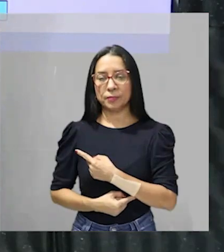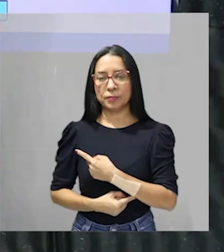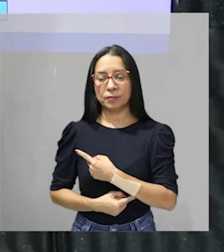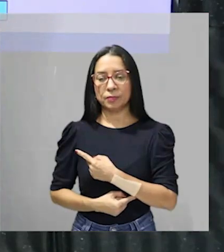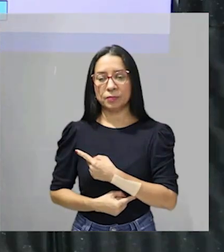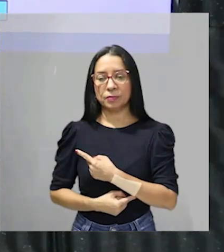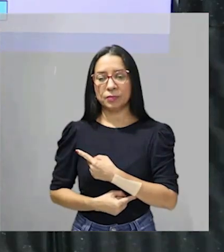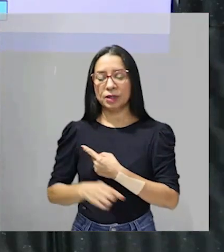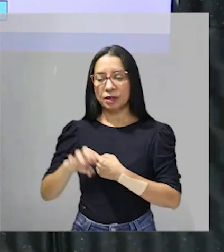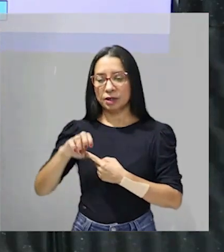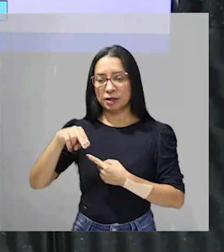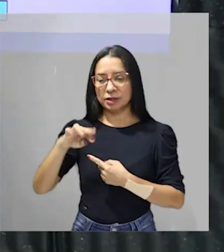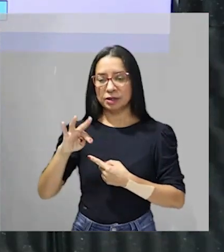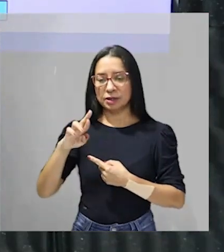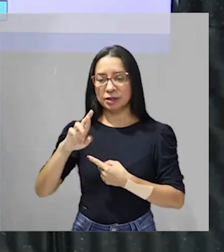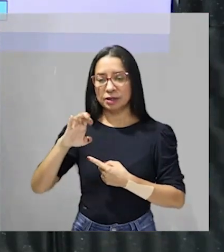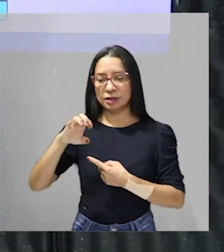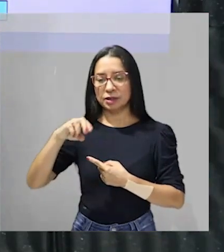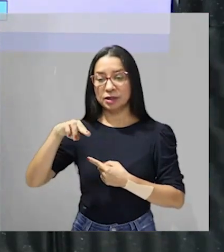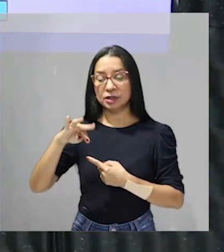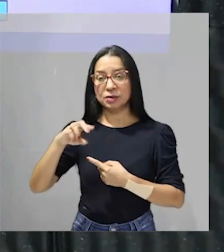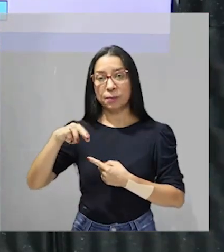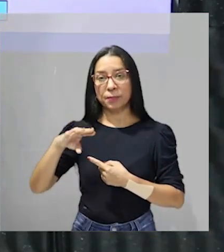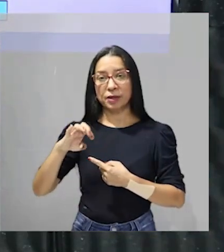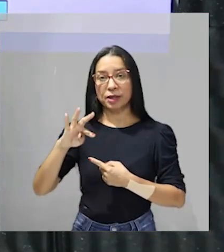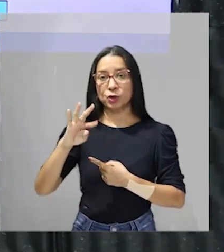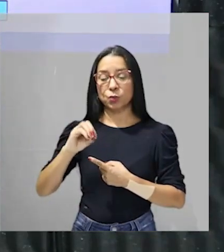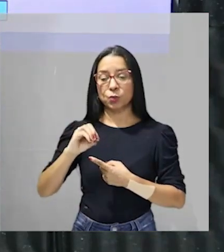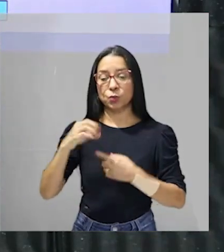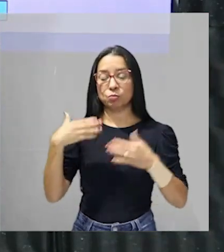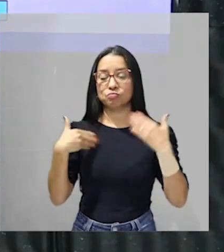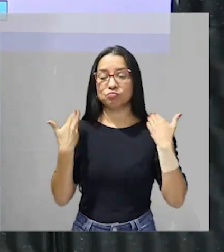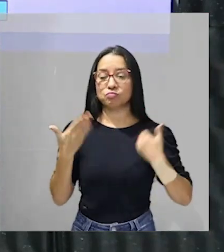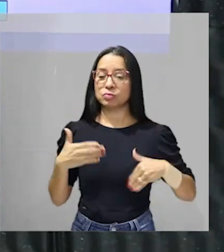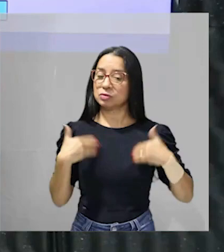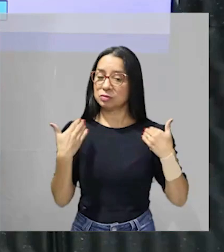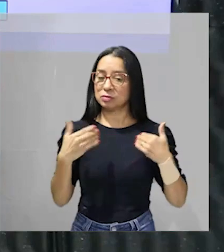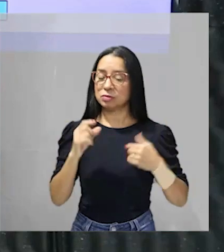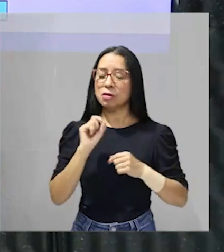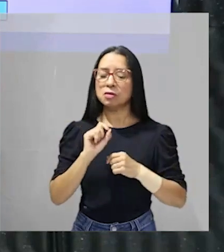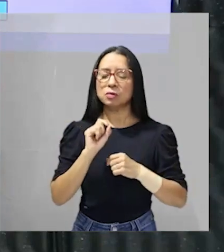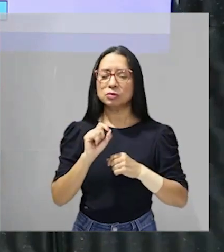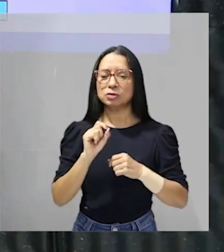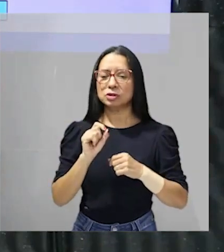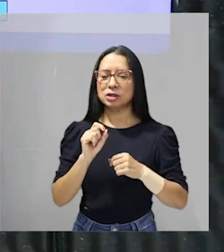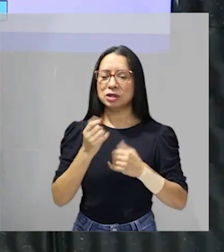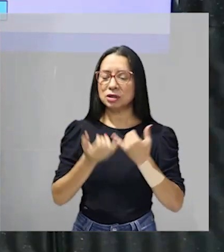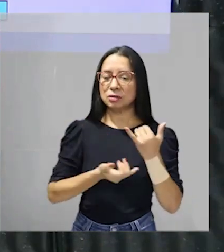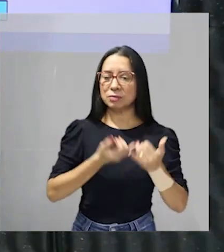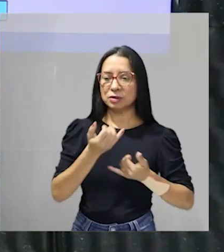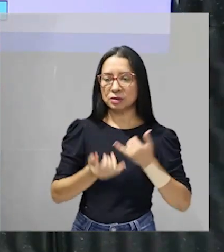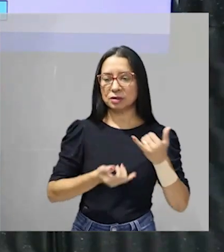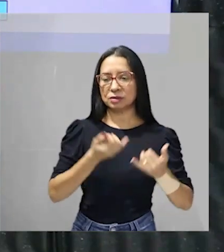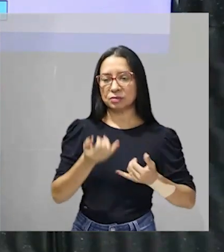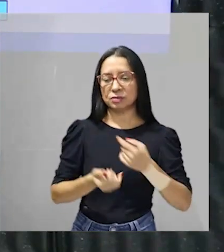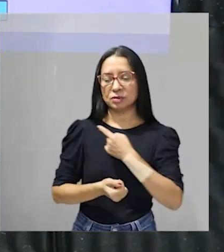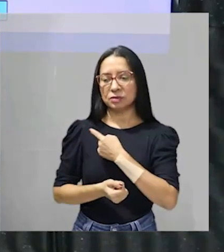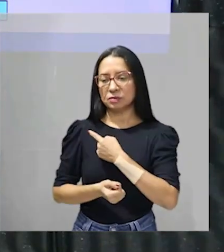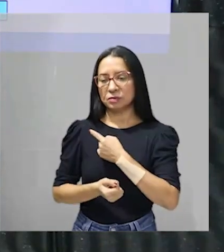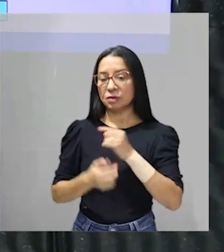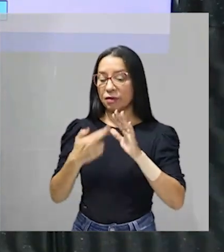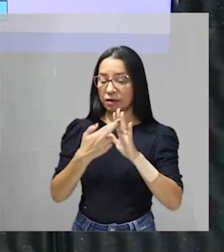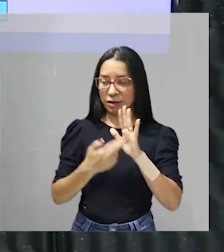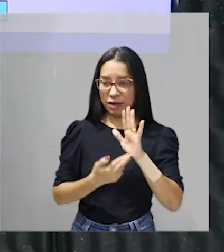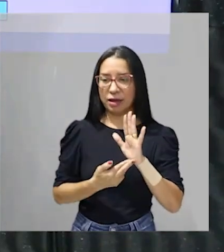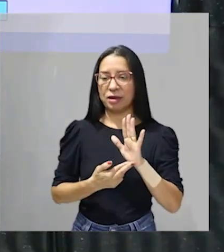o entretenimento até de quem tá jogando tá então vou puxar uma setinha bem aqui ó existem as regras isso eu quero que